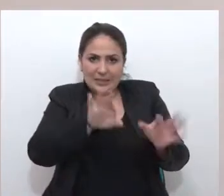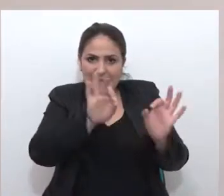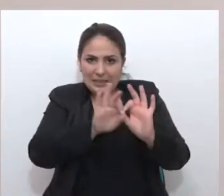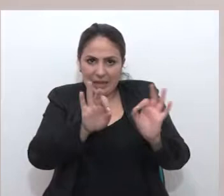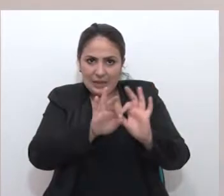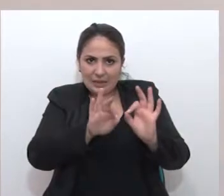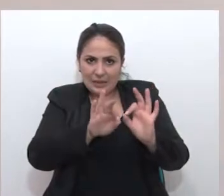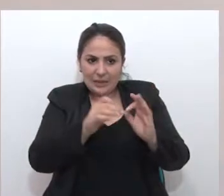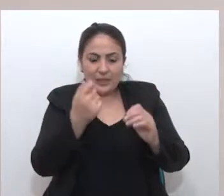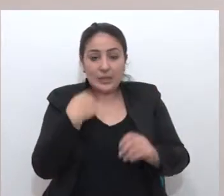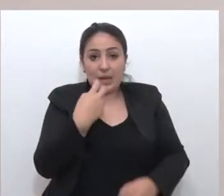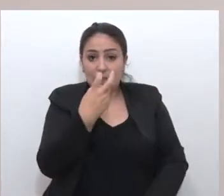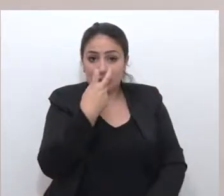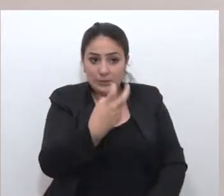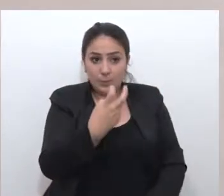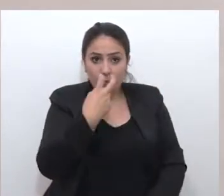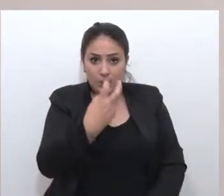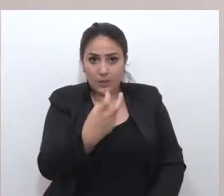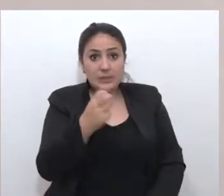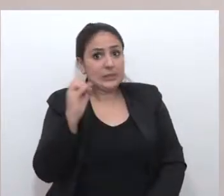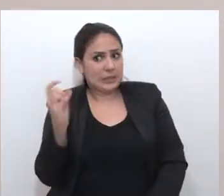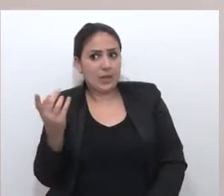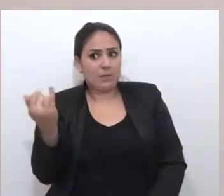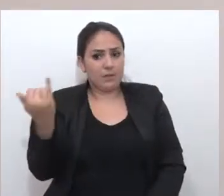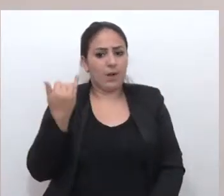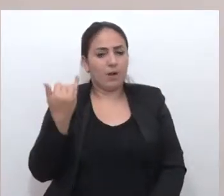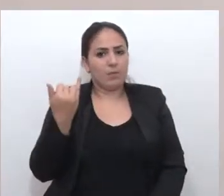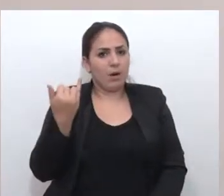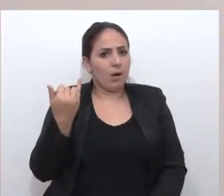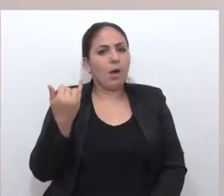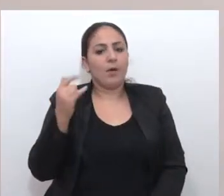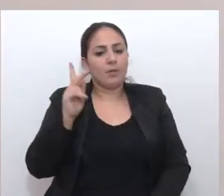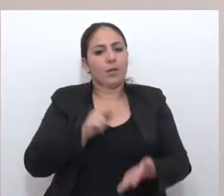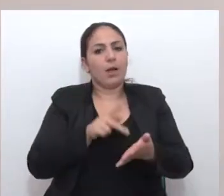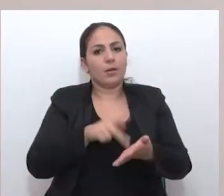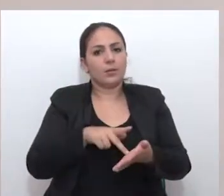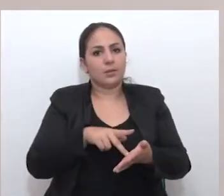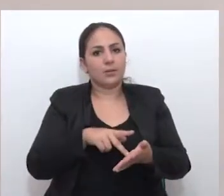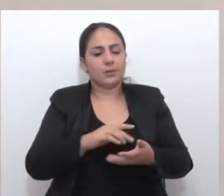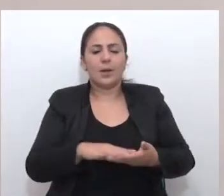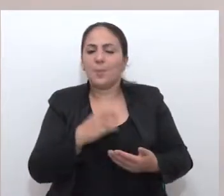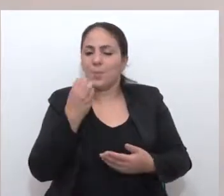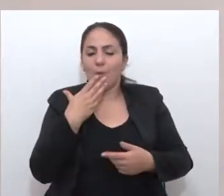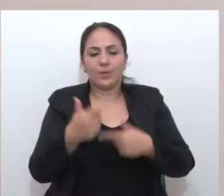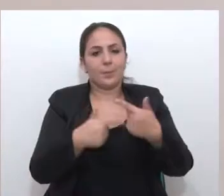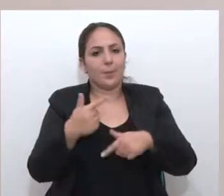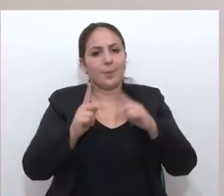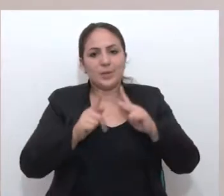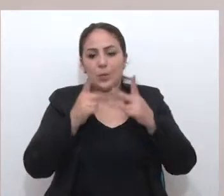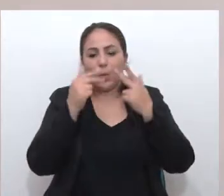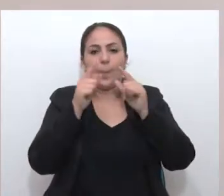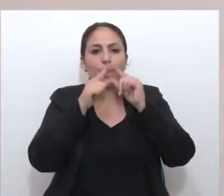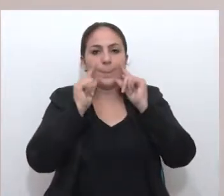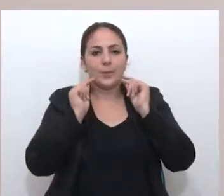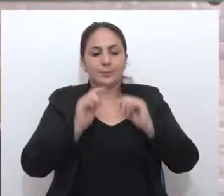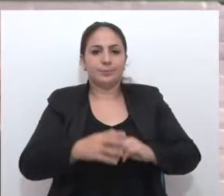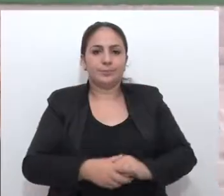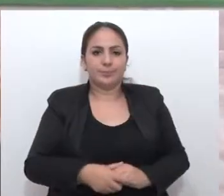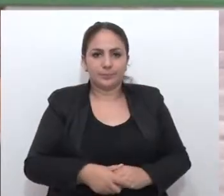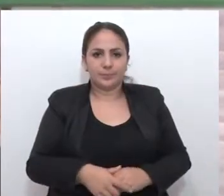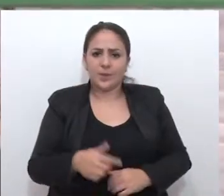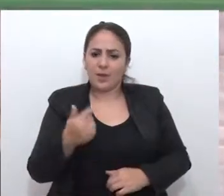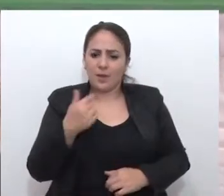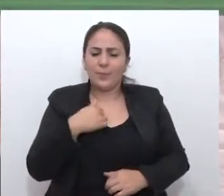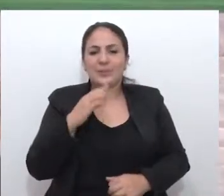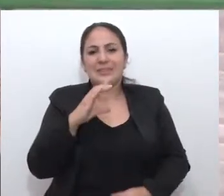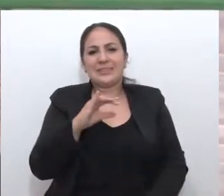escrever nada e nem ter testemunha, né? O que ele dizer para ti, tu pode contar que ele sempre vai repetir a mesma coisa e não. Então é muito bom trabalhar com uma pessoa que nem o Bigode. Para mim